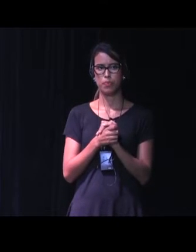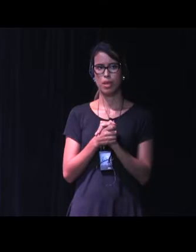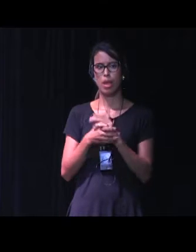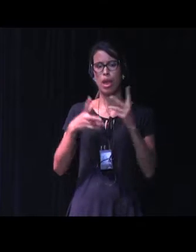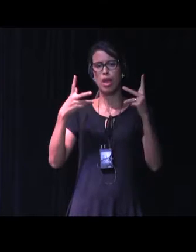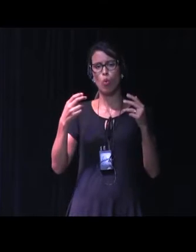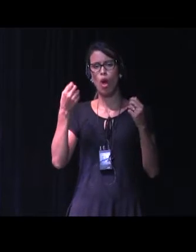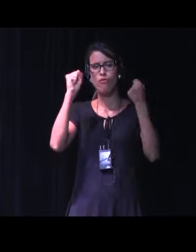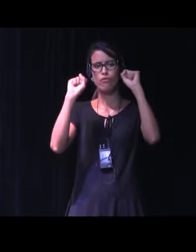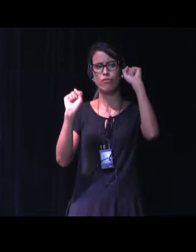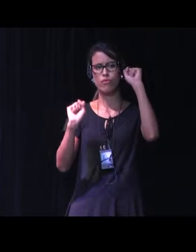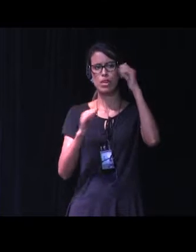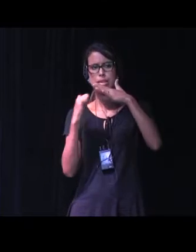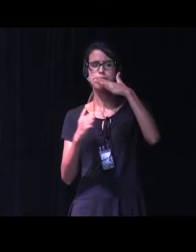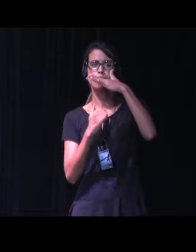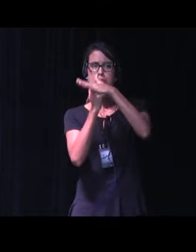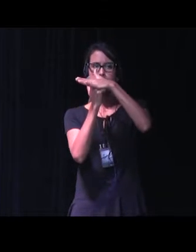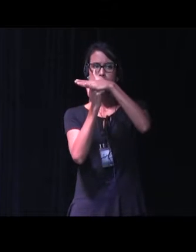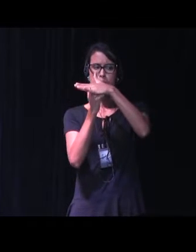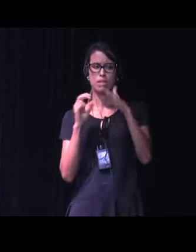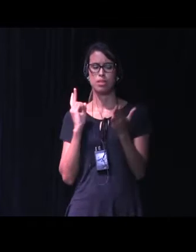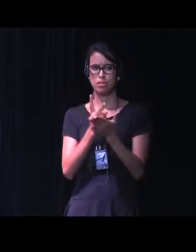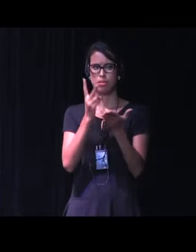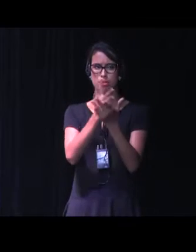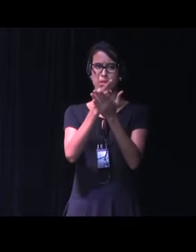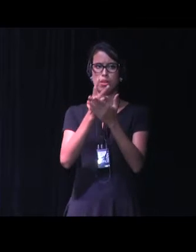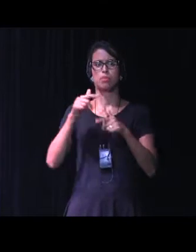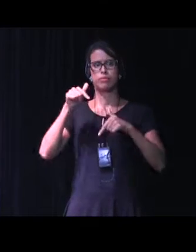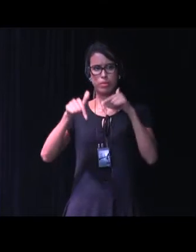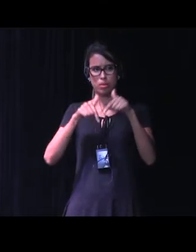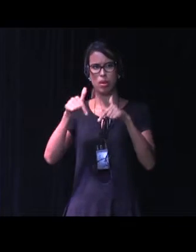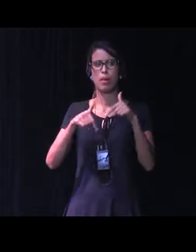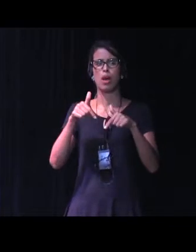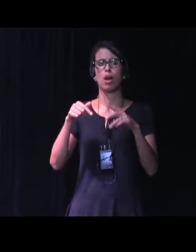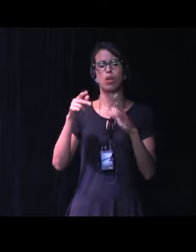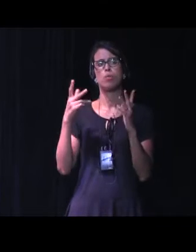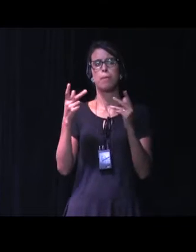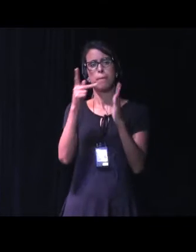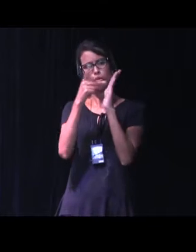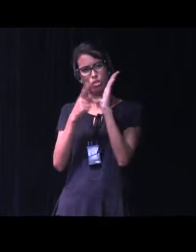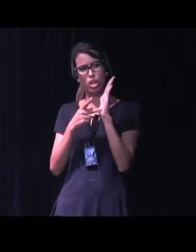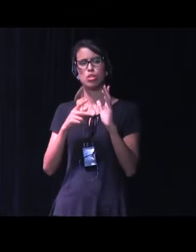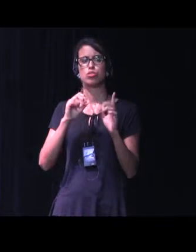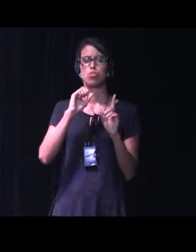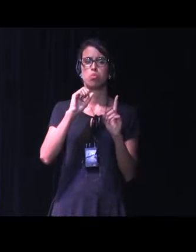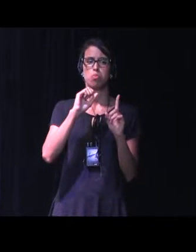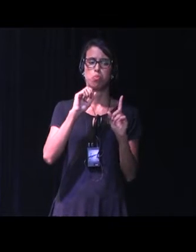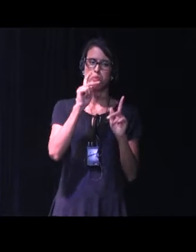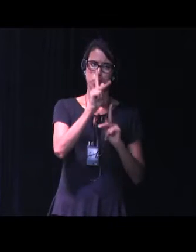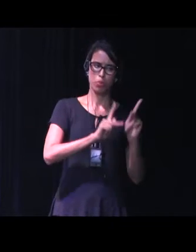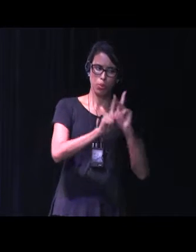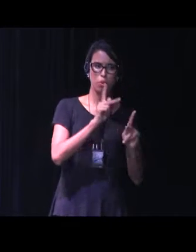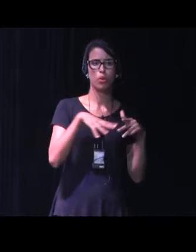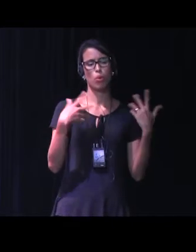É uma pequena fábrica que temos permanentemente para abordar os projetos públicos ou